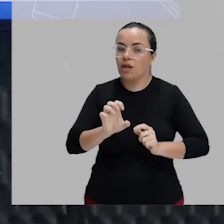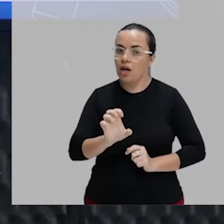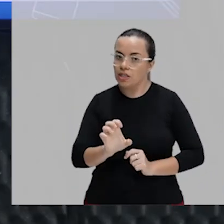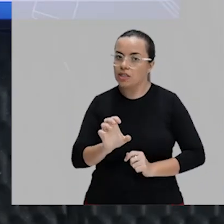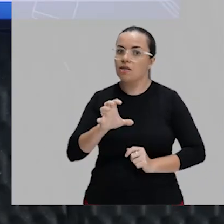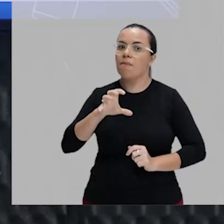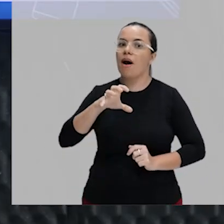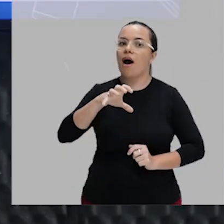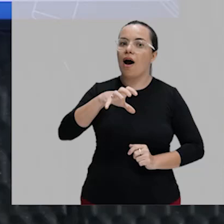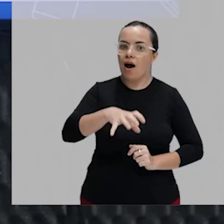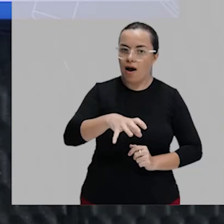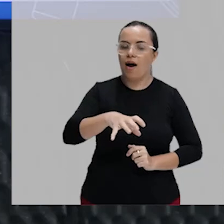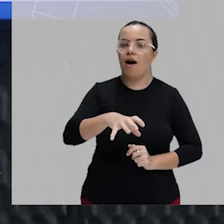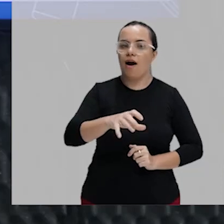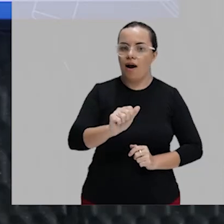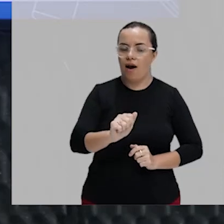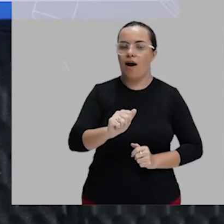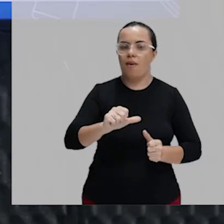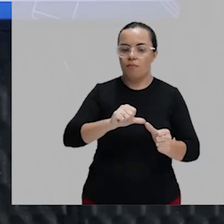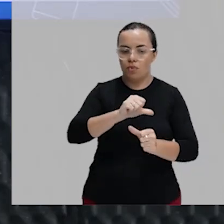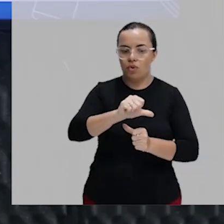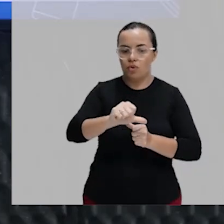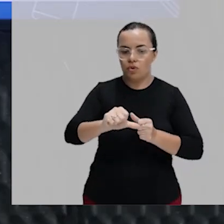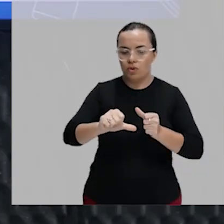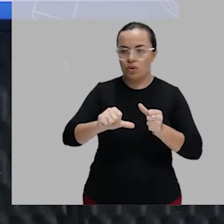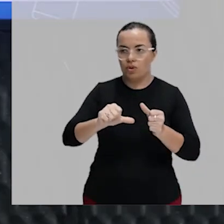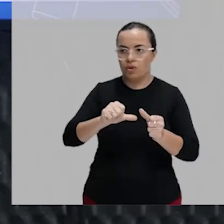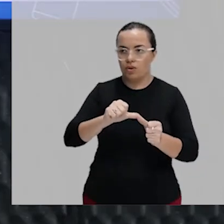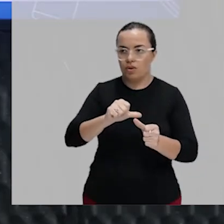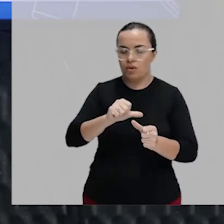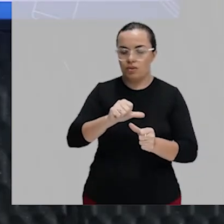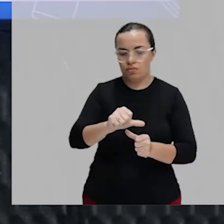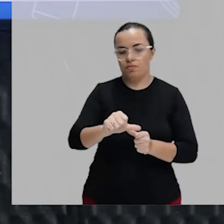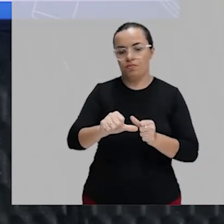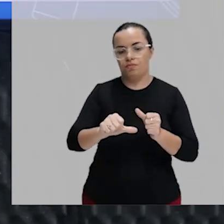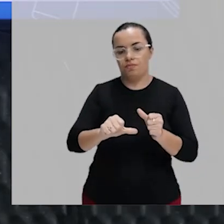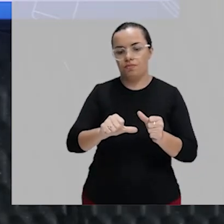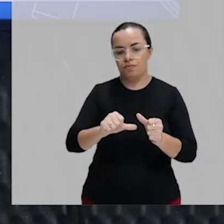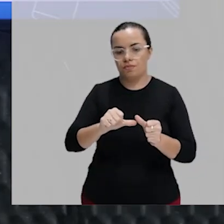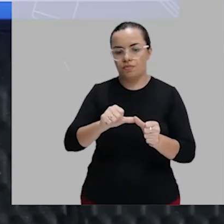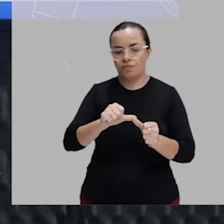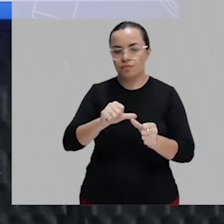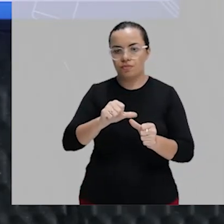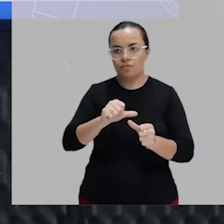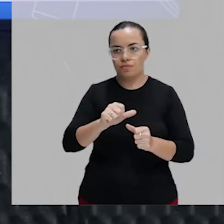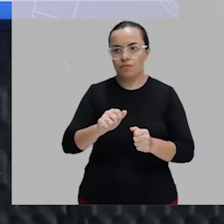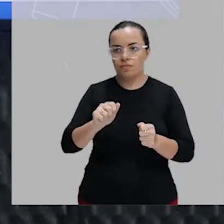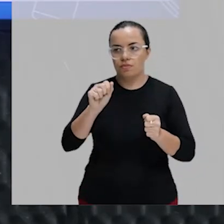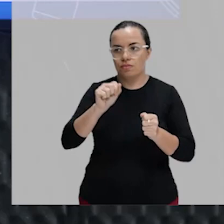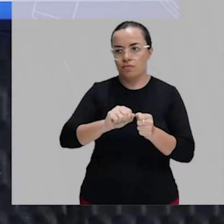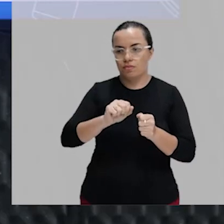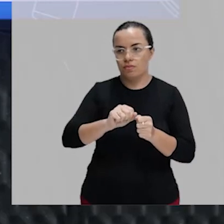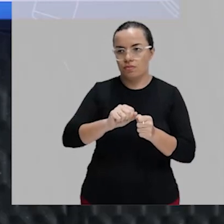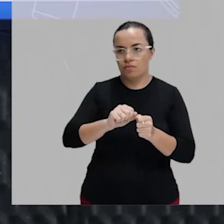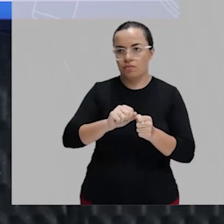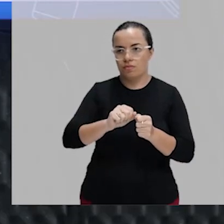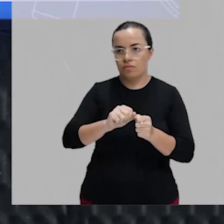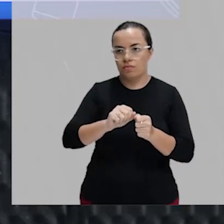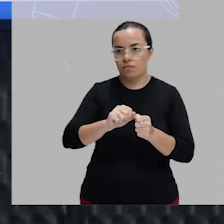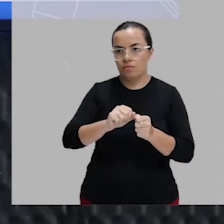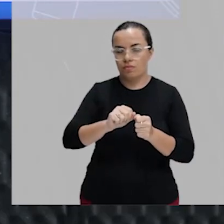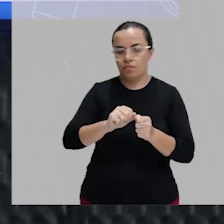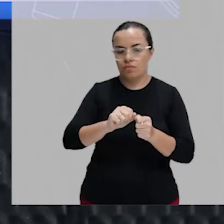certo? Se essa enzima A for modificada, vai fazer o que, pessoal?